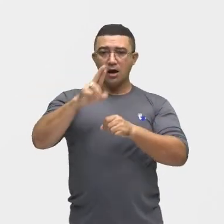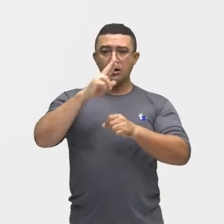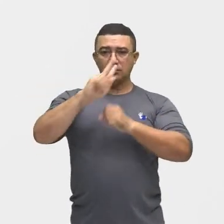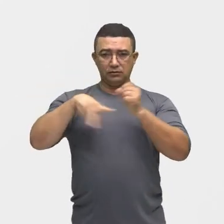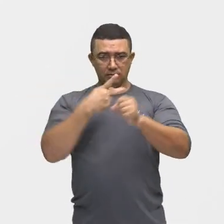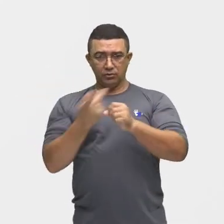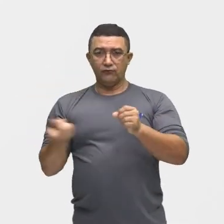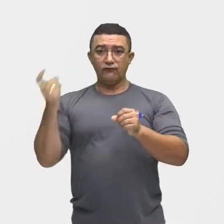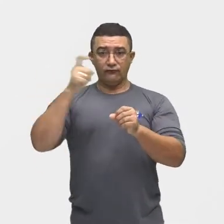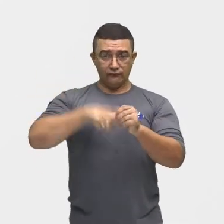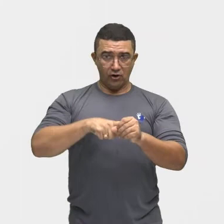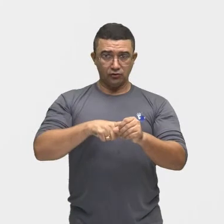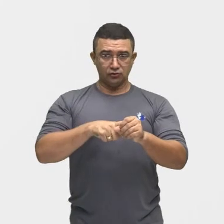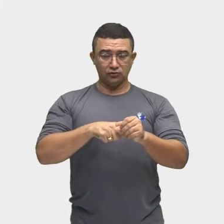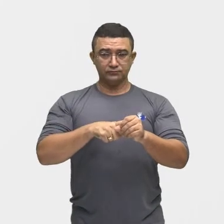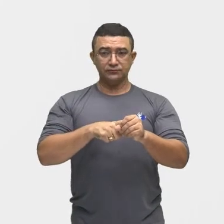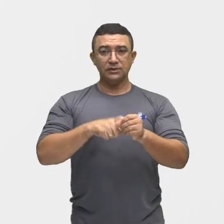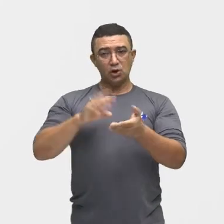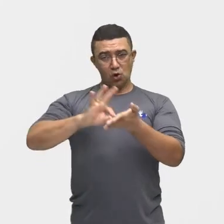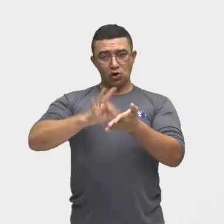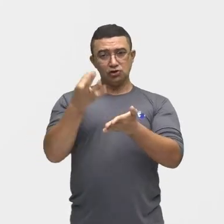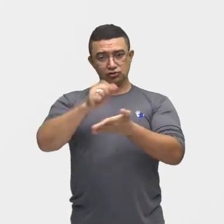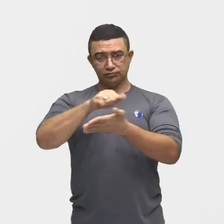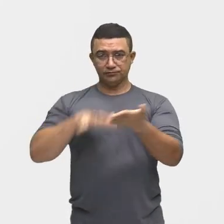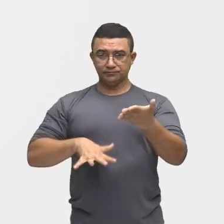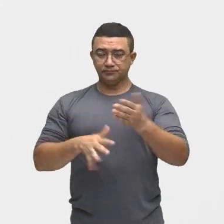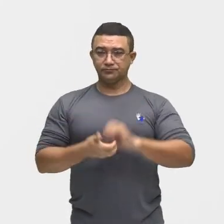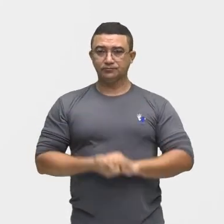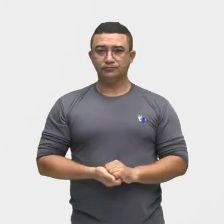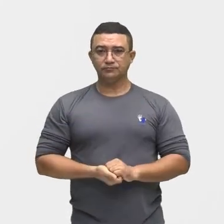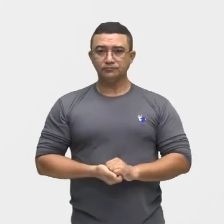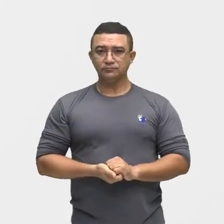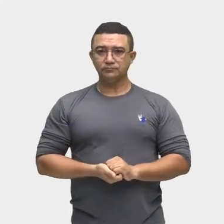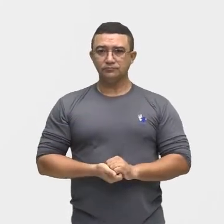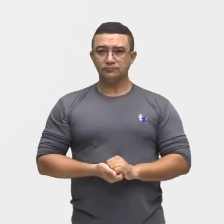aí com os comentários e correção dessas atividades.